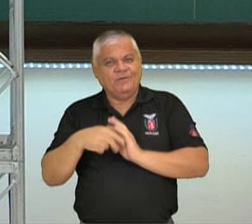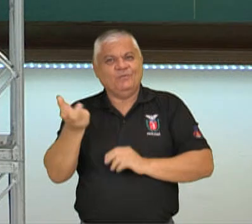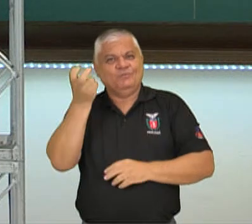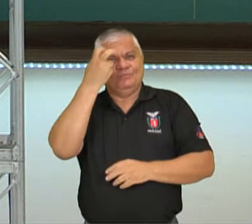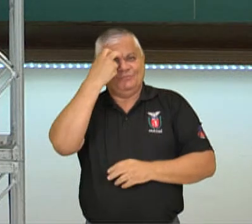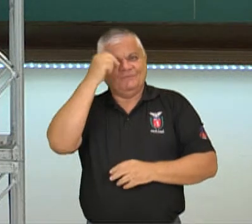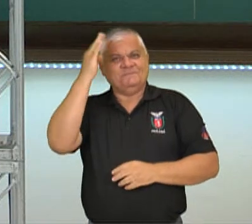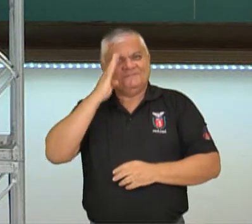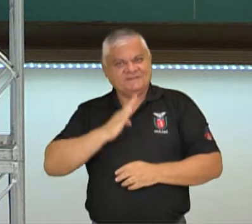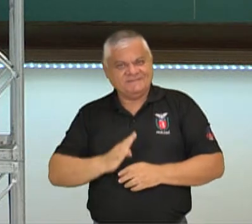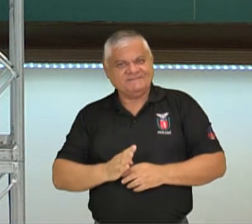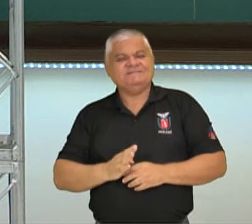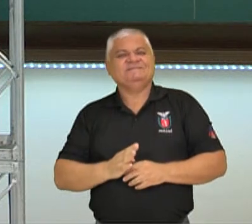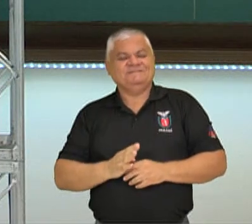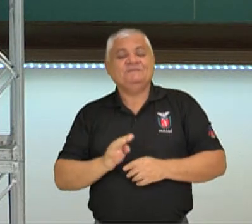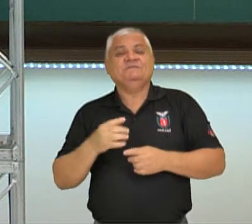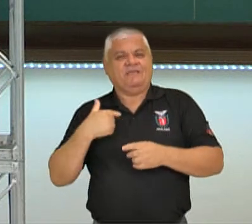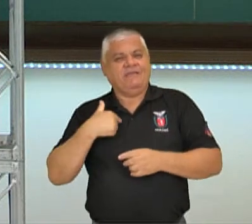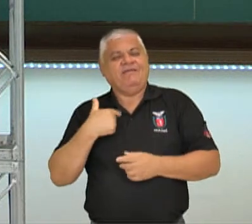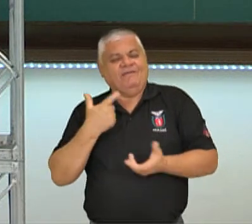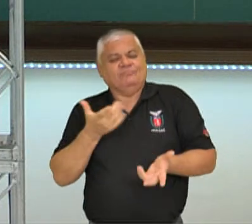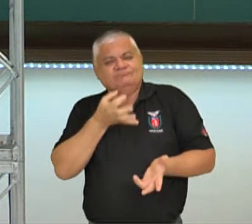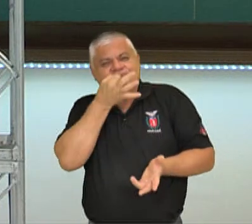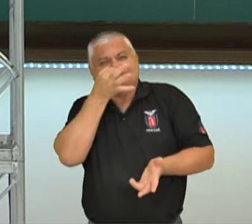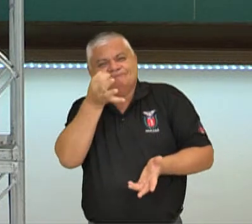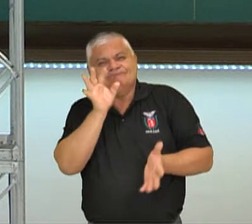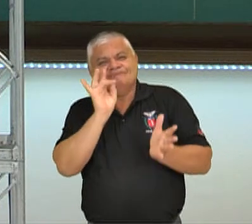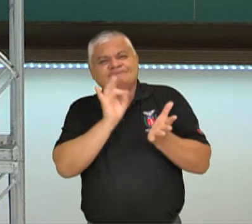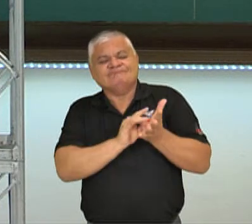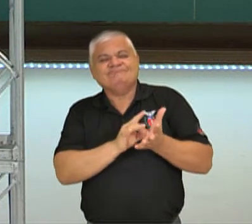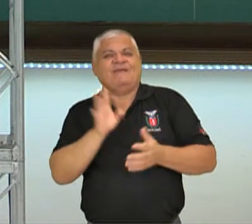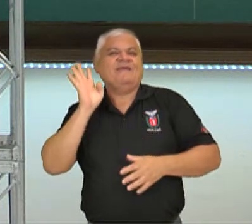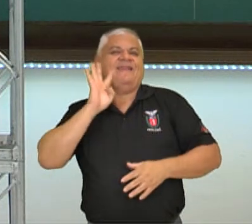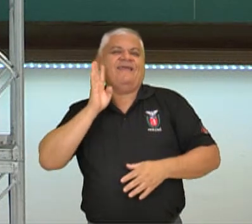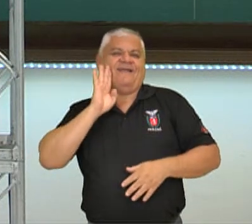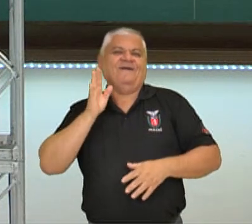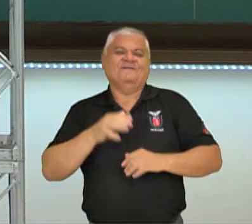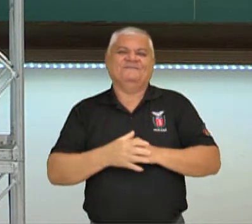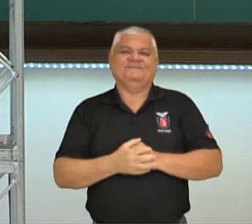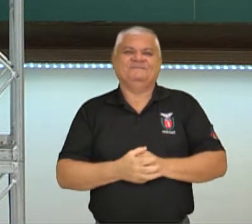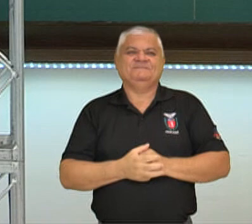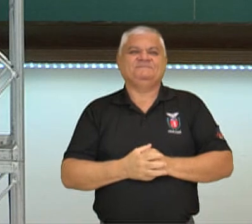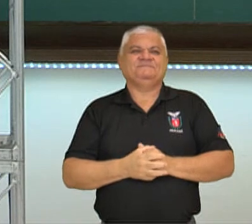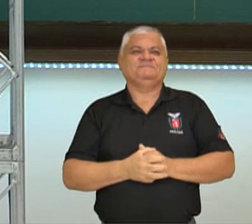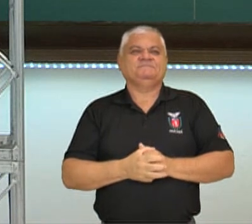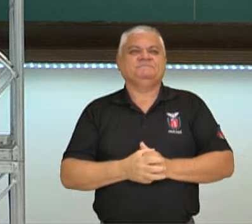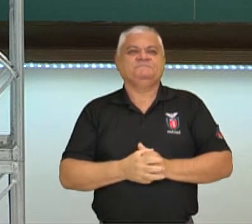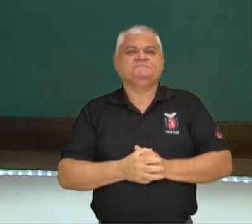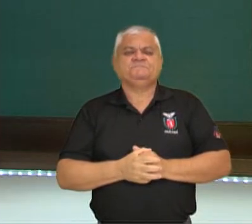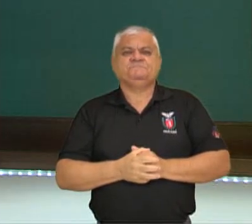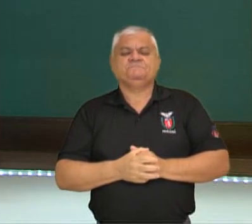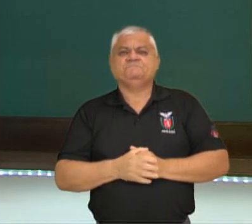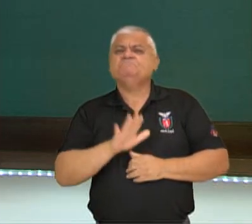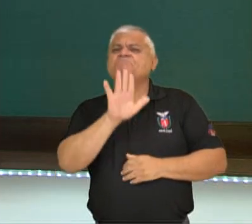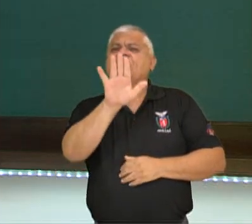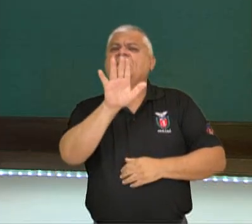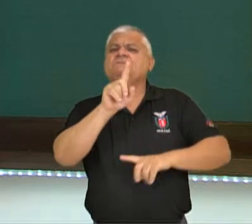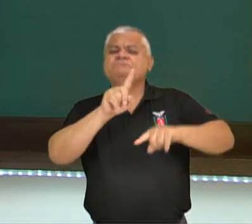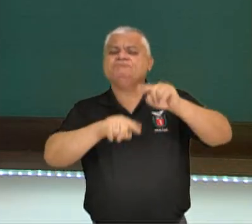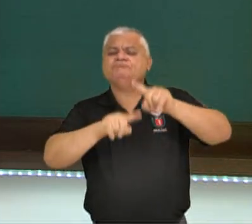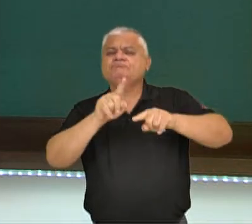aqui brasileiras que eu acho mais legais da gente assistir. Quais são então